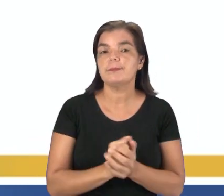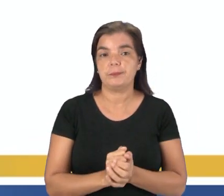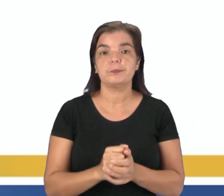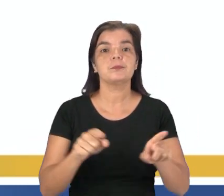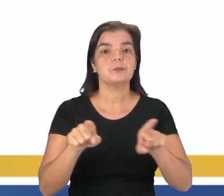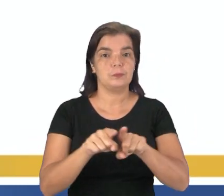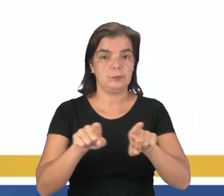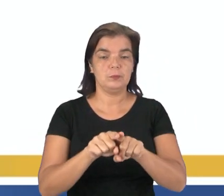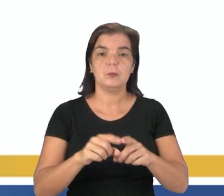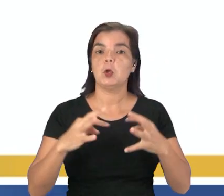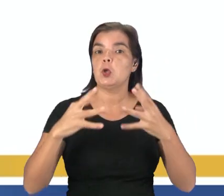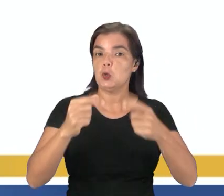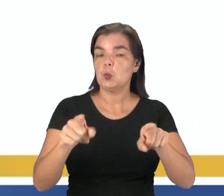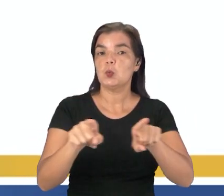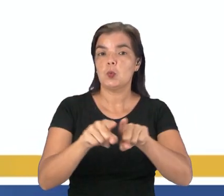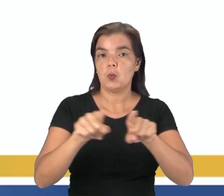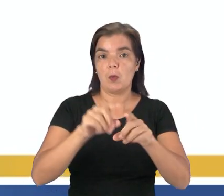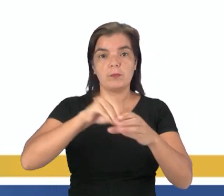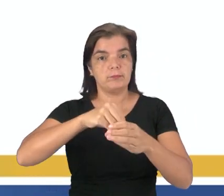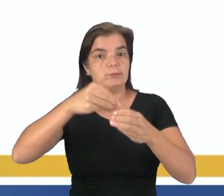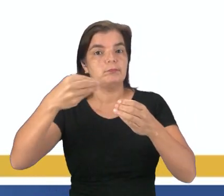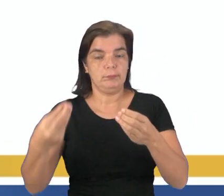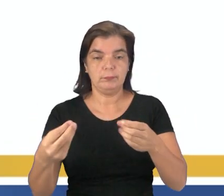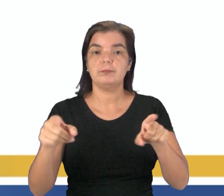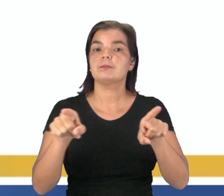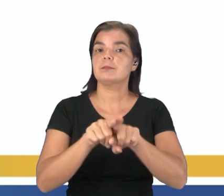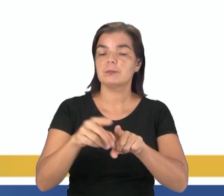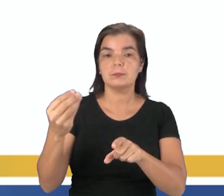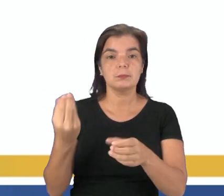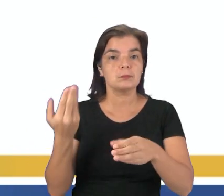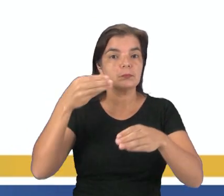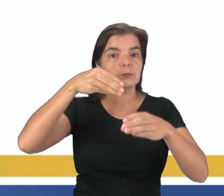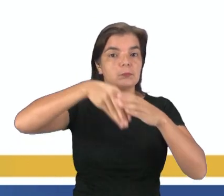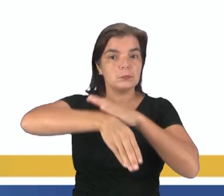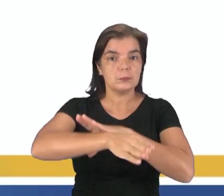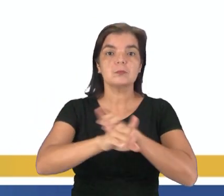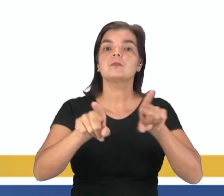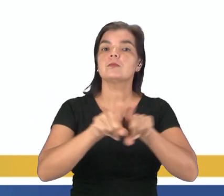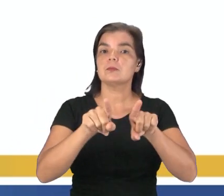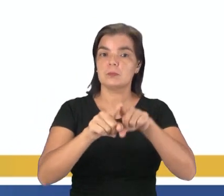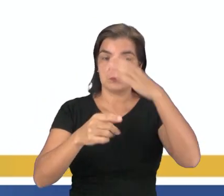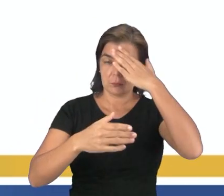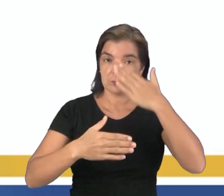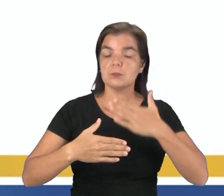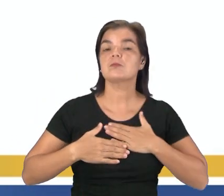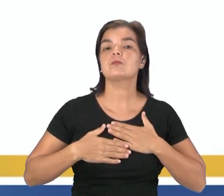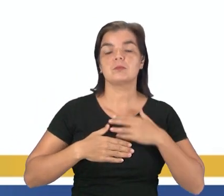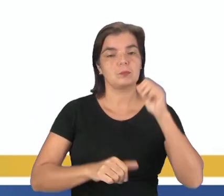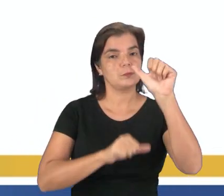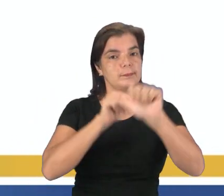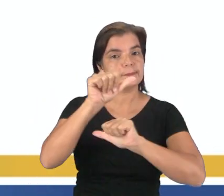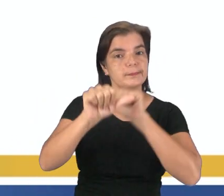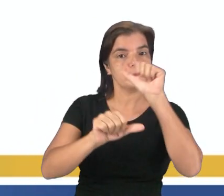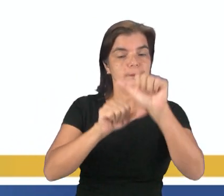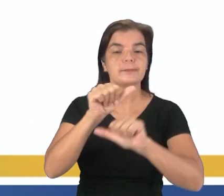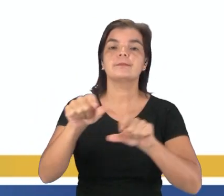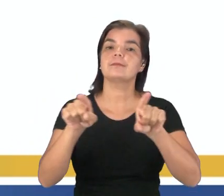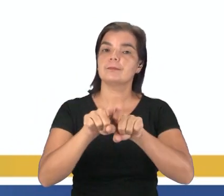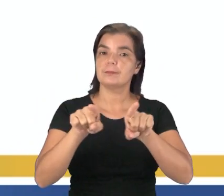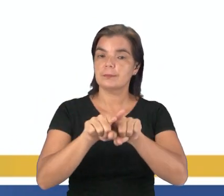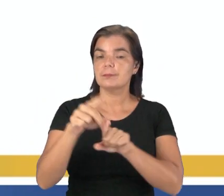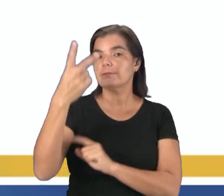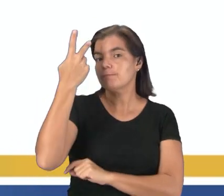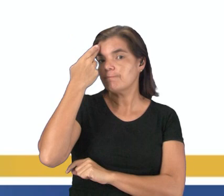a ação de tudo aquilo que for externo, que tente invadir o nosso corpo para alterar, né, todo o seu funcionamento